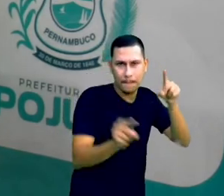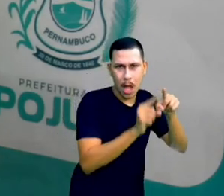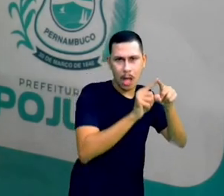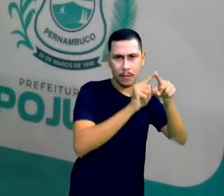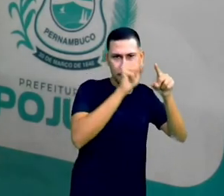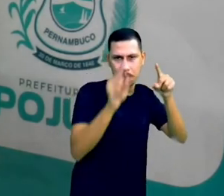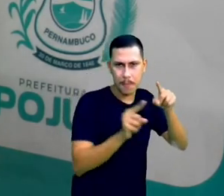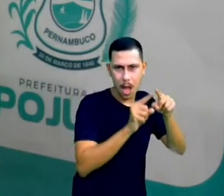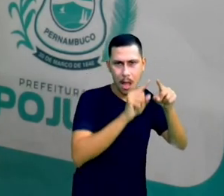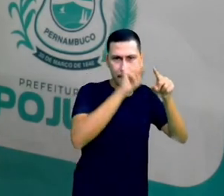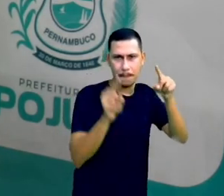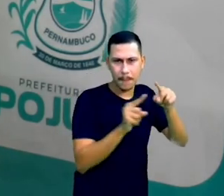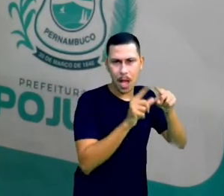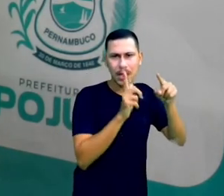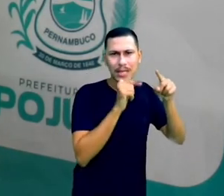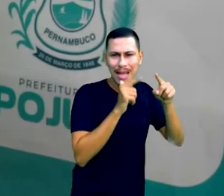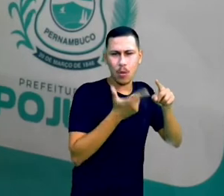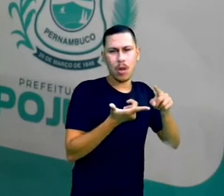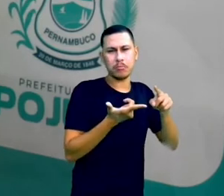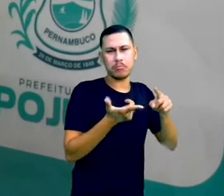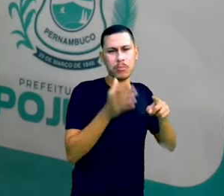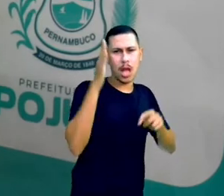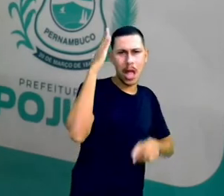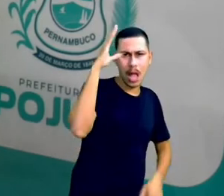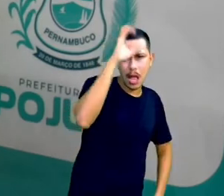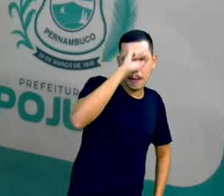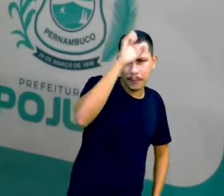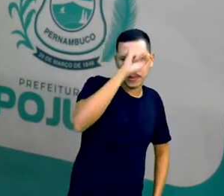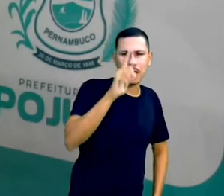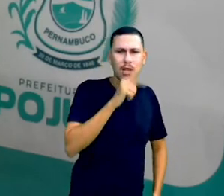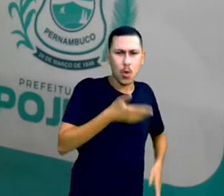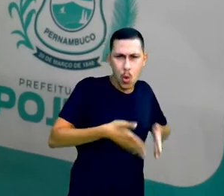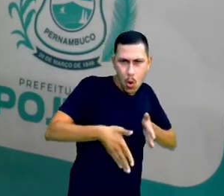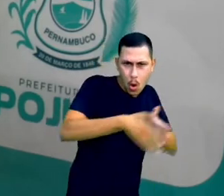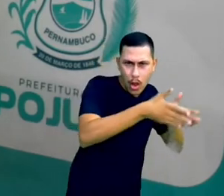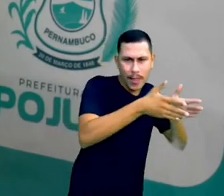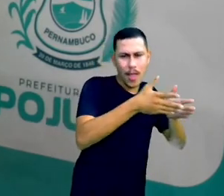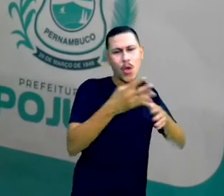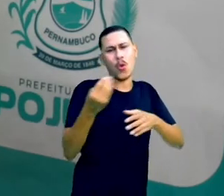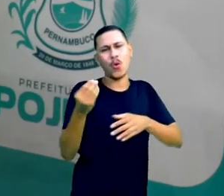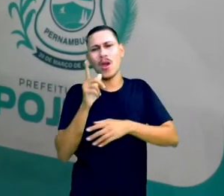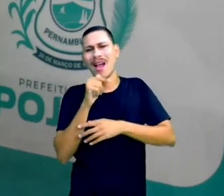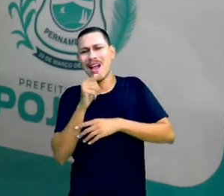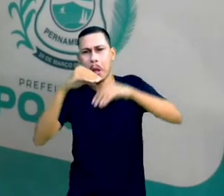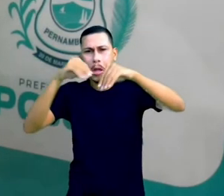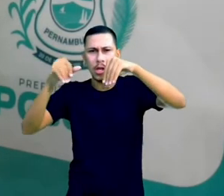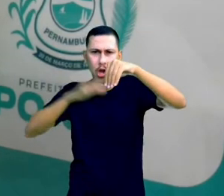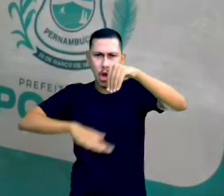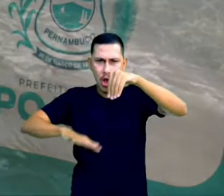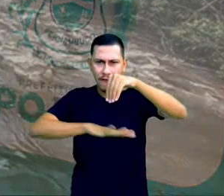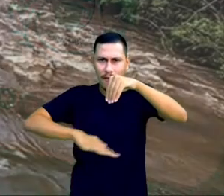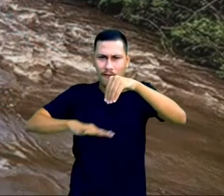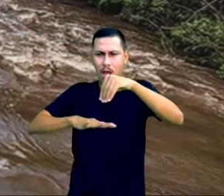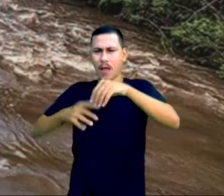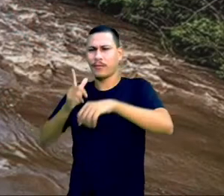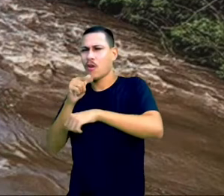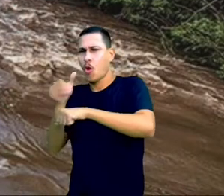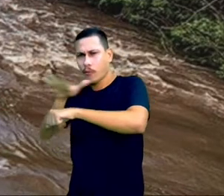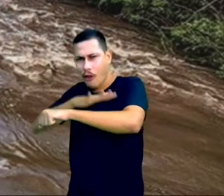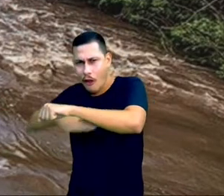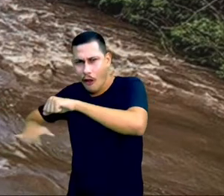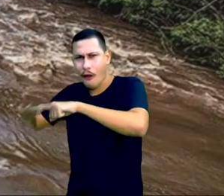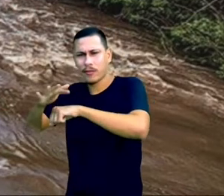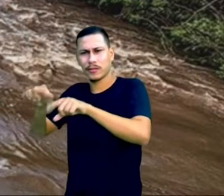dos rios, as águas subterrâneas, os lagos e as geleiras. Vamos começar pelos